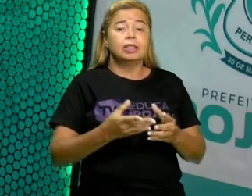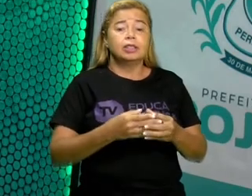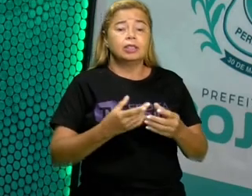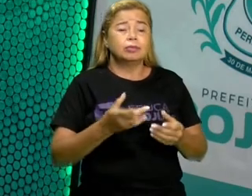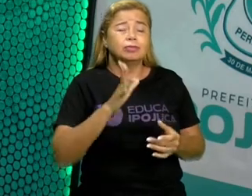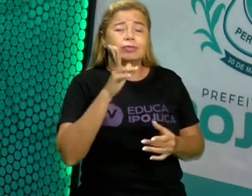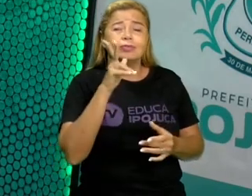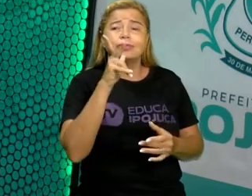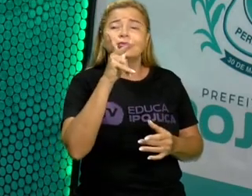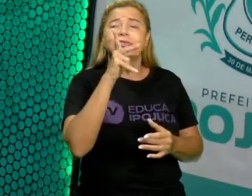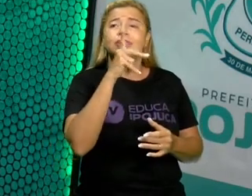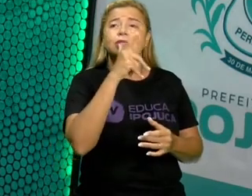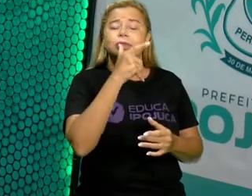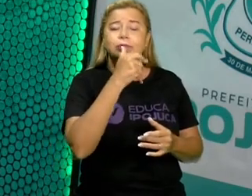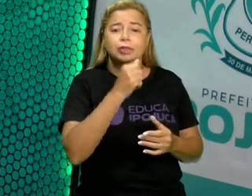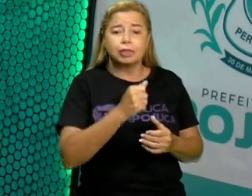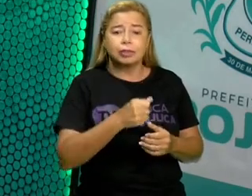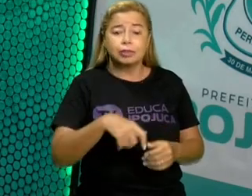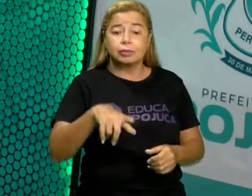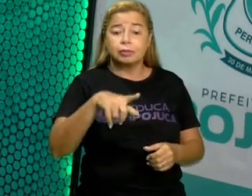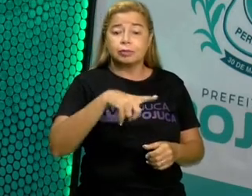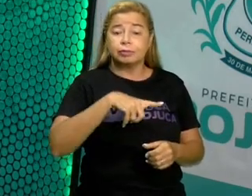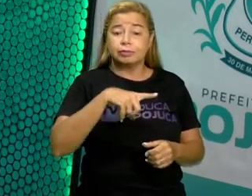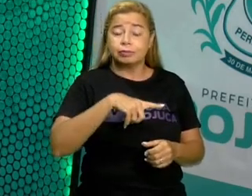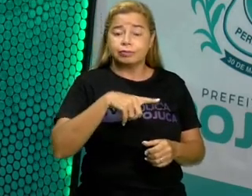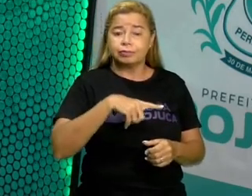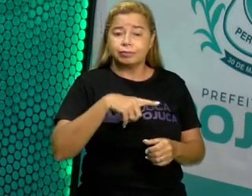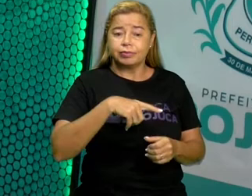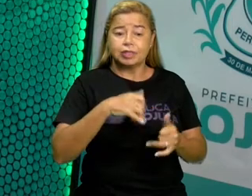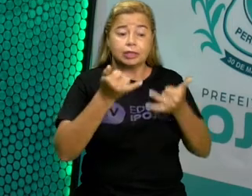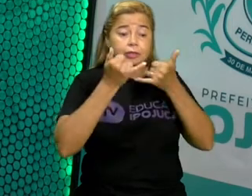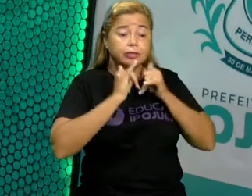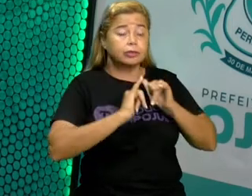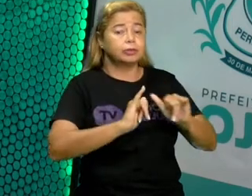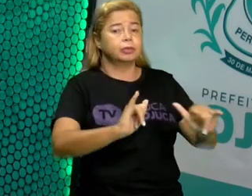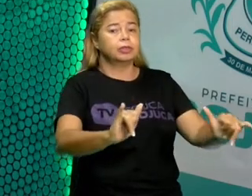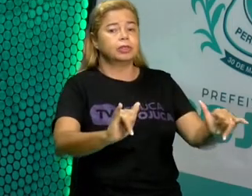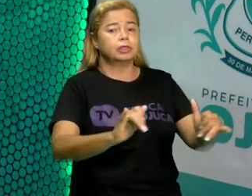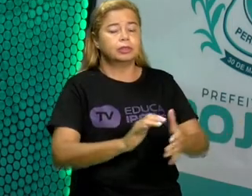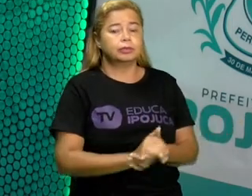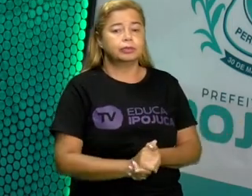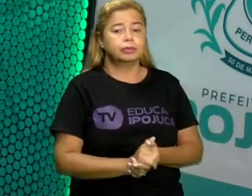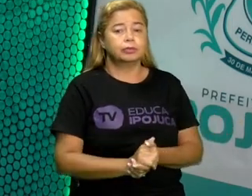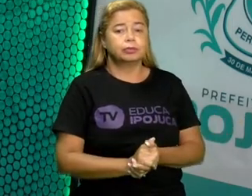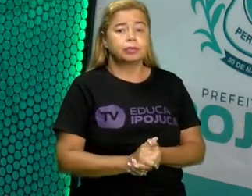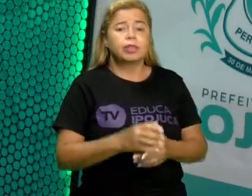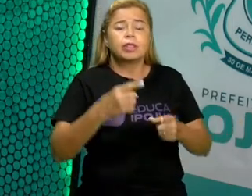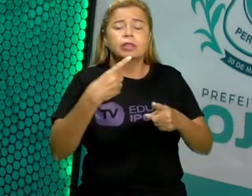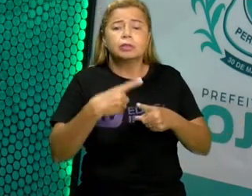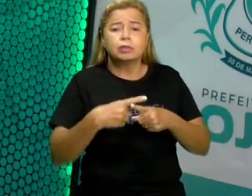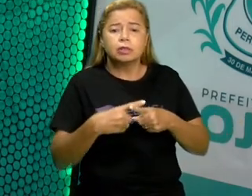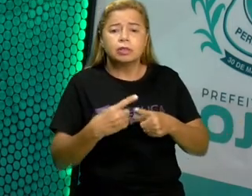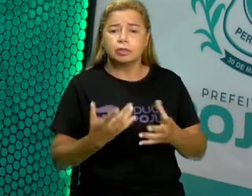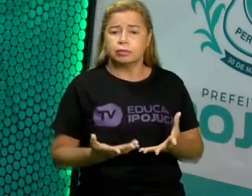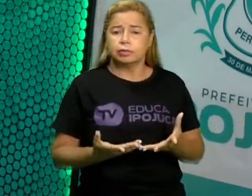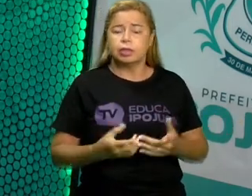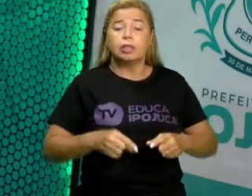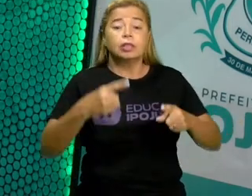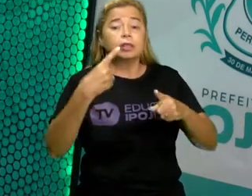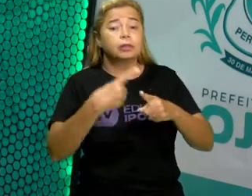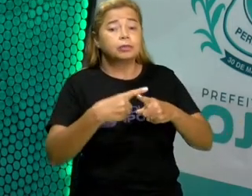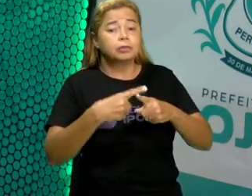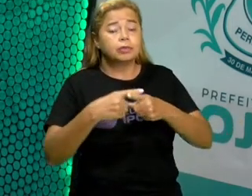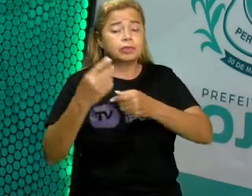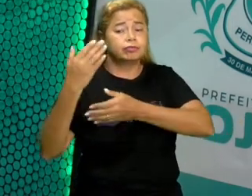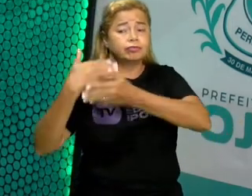bom tempo para termos de alguma notícia porque porque há muito tempo usar